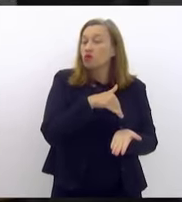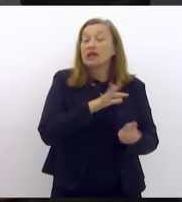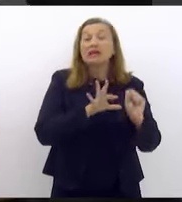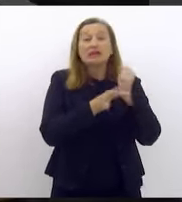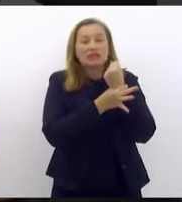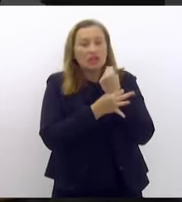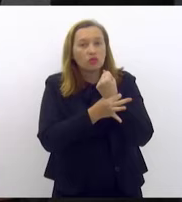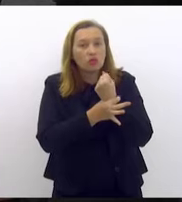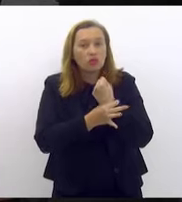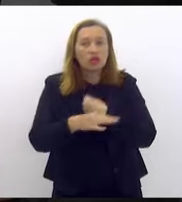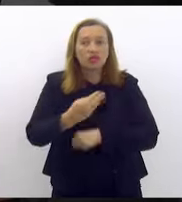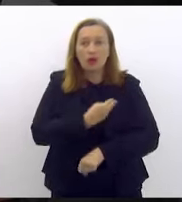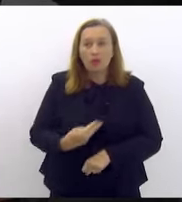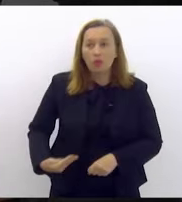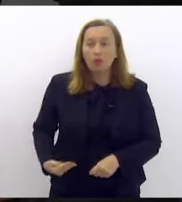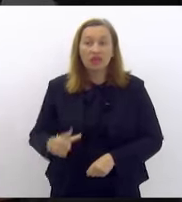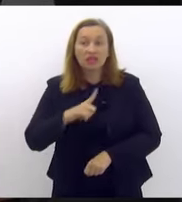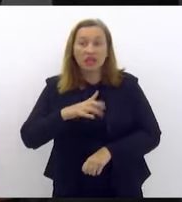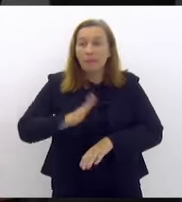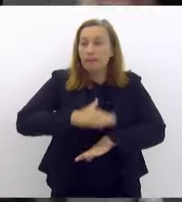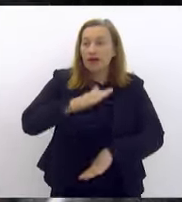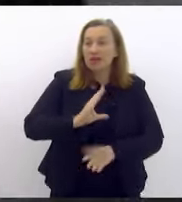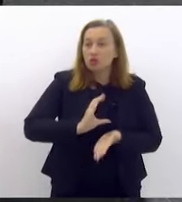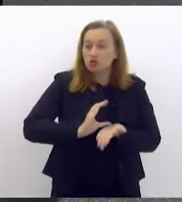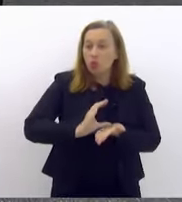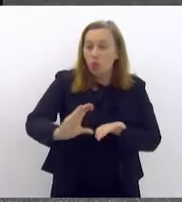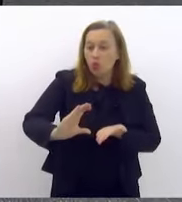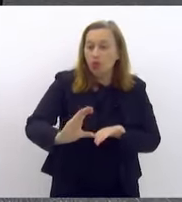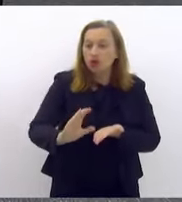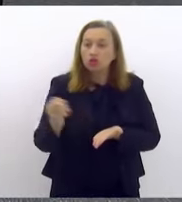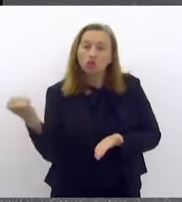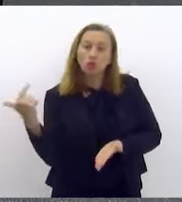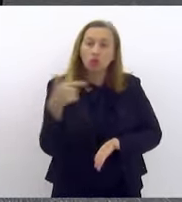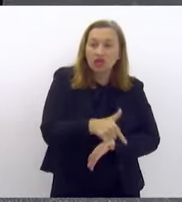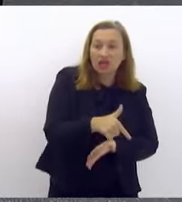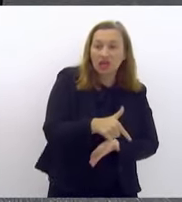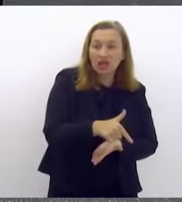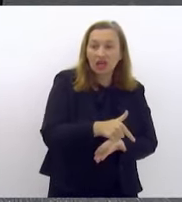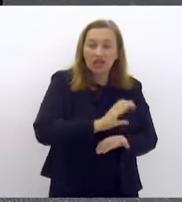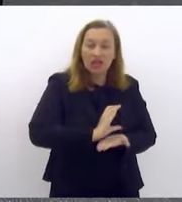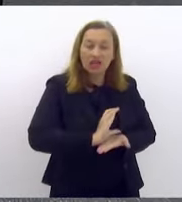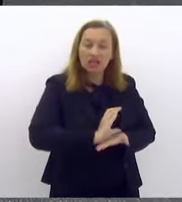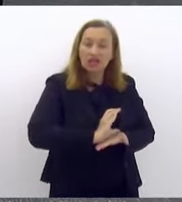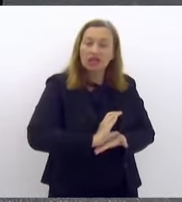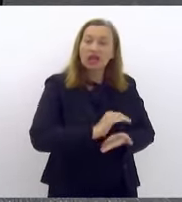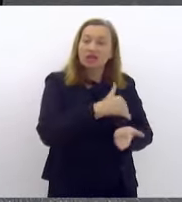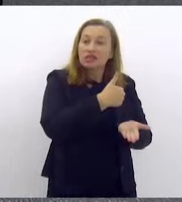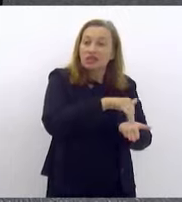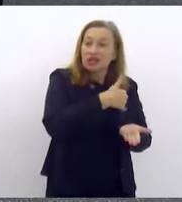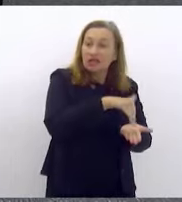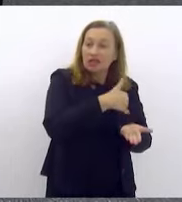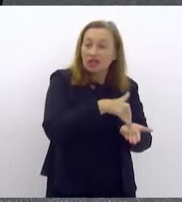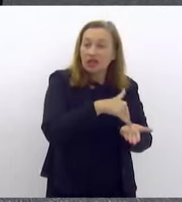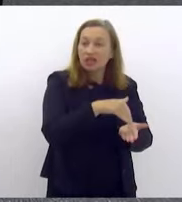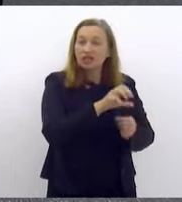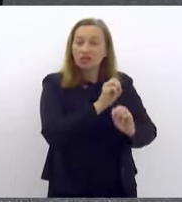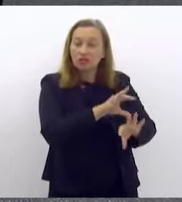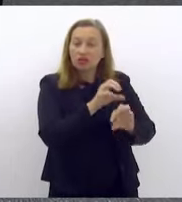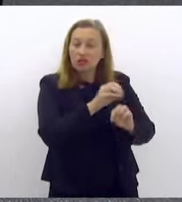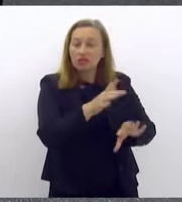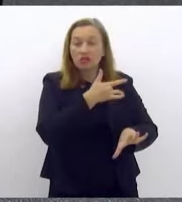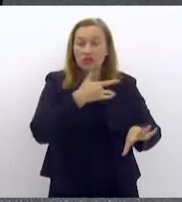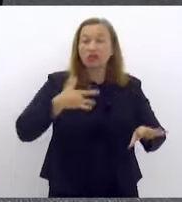Segurança Pública, que é a que tem mais recursos do que as secretarias de educação e de saúde, também precisa ter